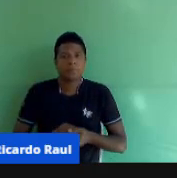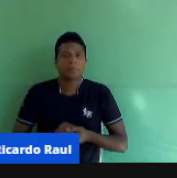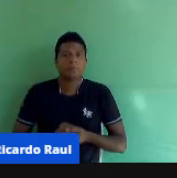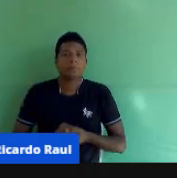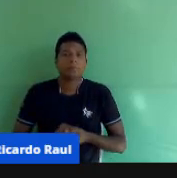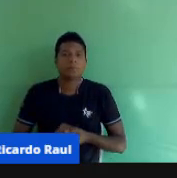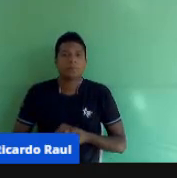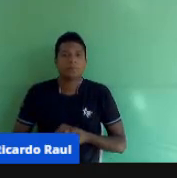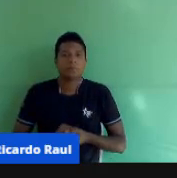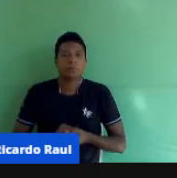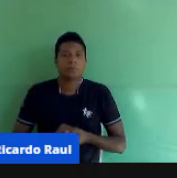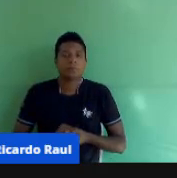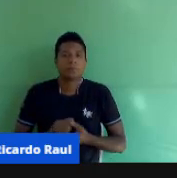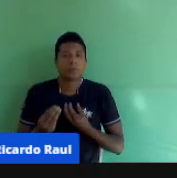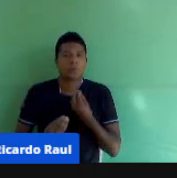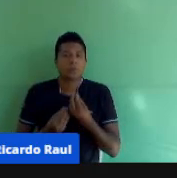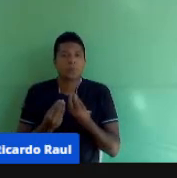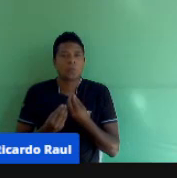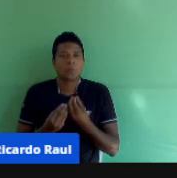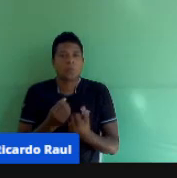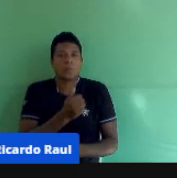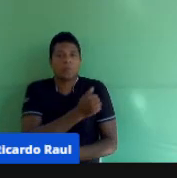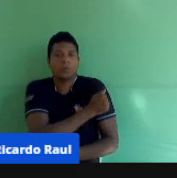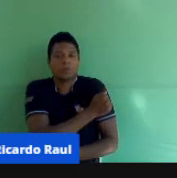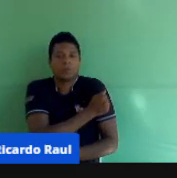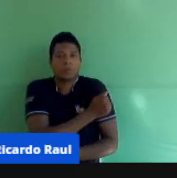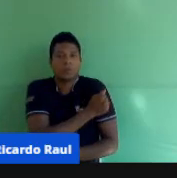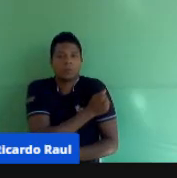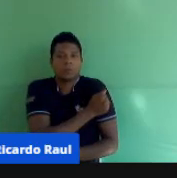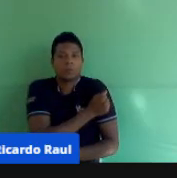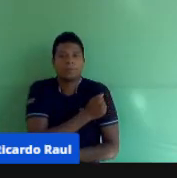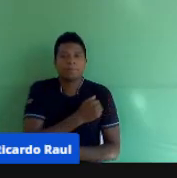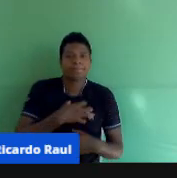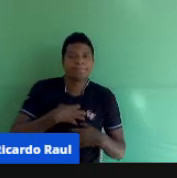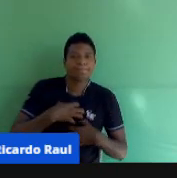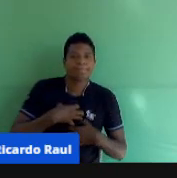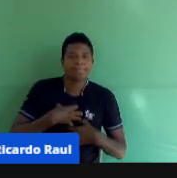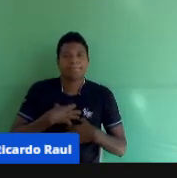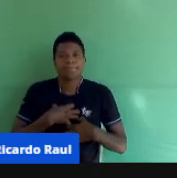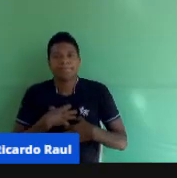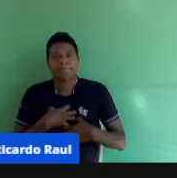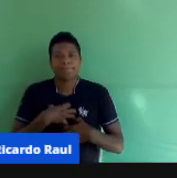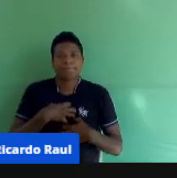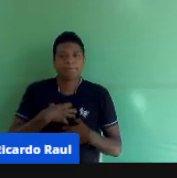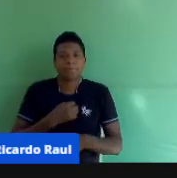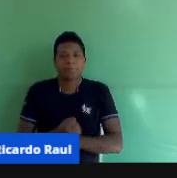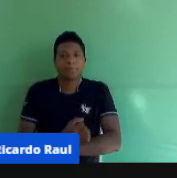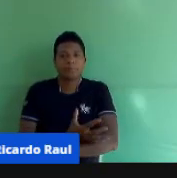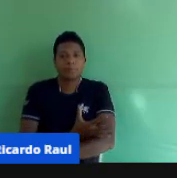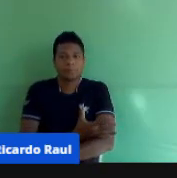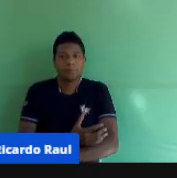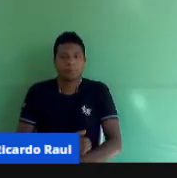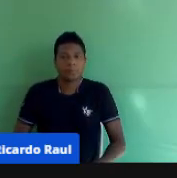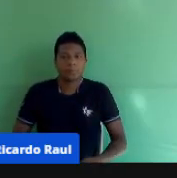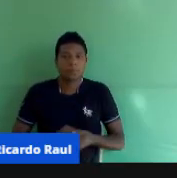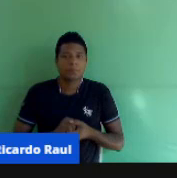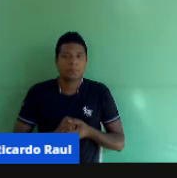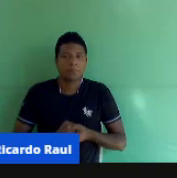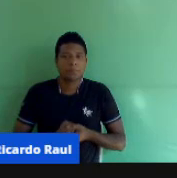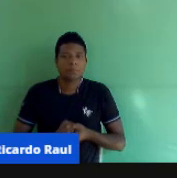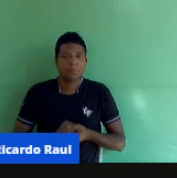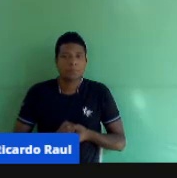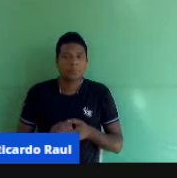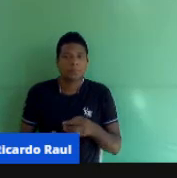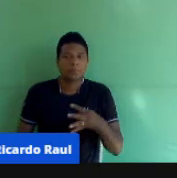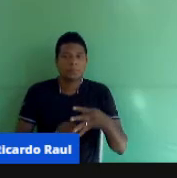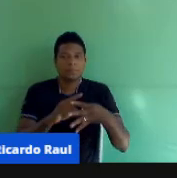na forma como os alunos vão se expressar, mostrando suas emoções, seus sentimentos, etc. Dessas 4